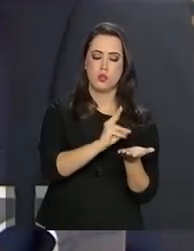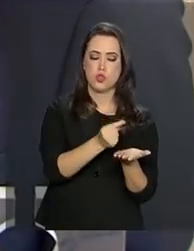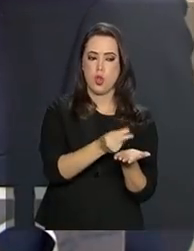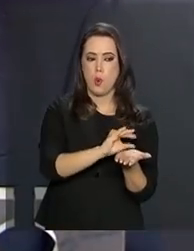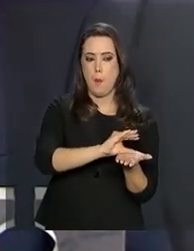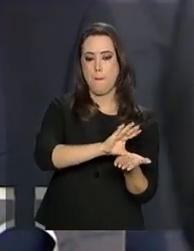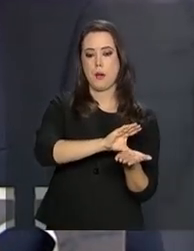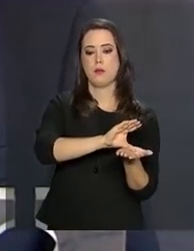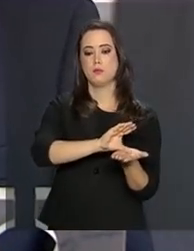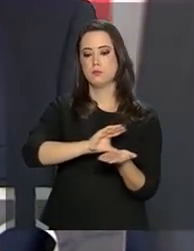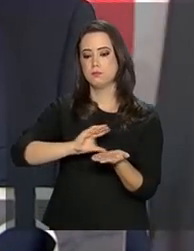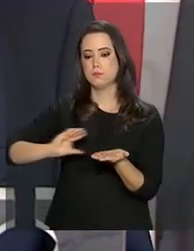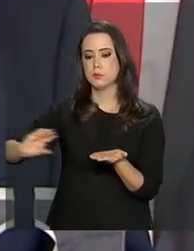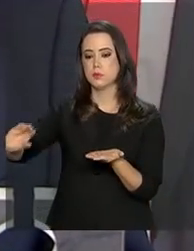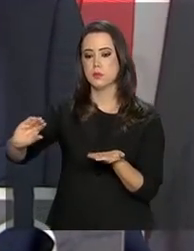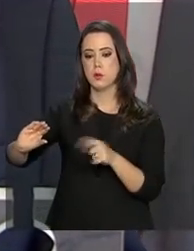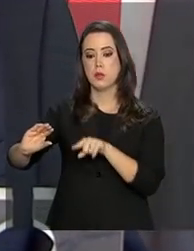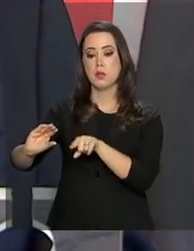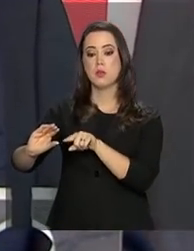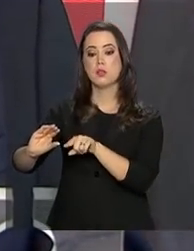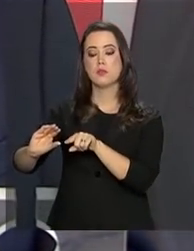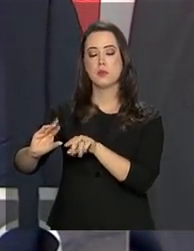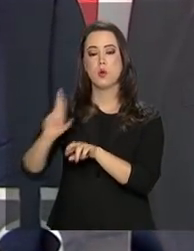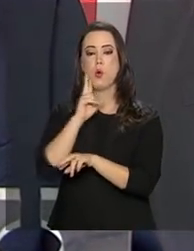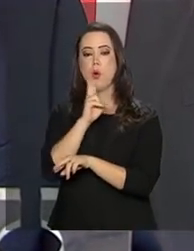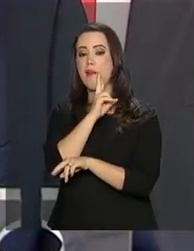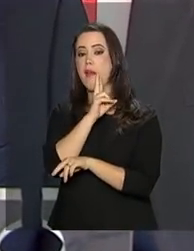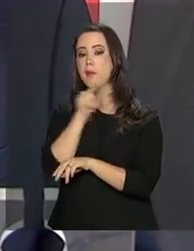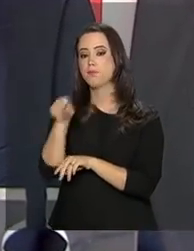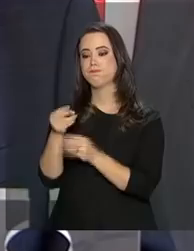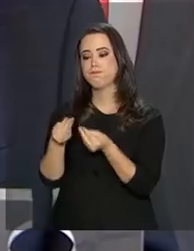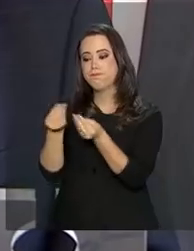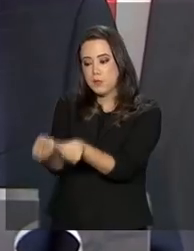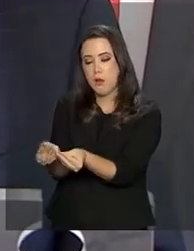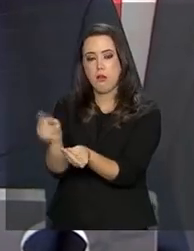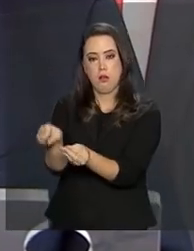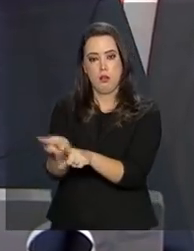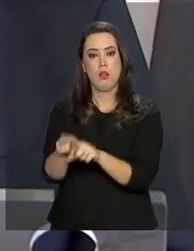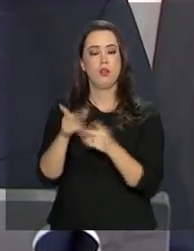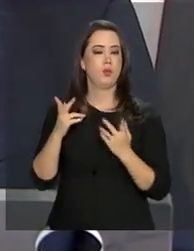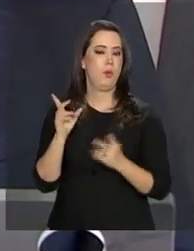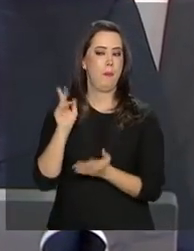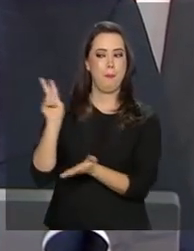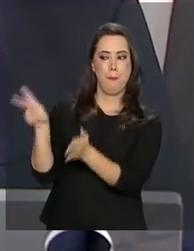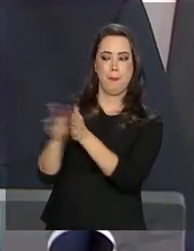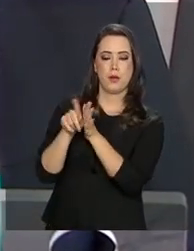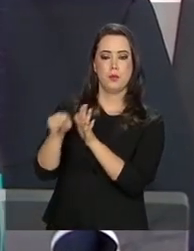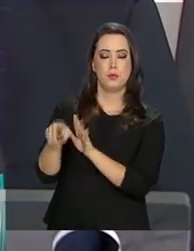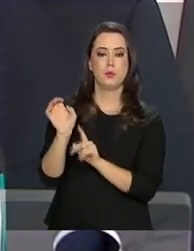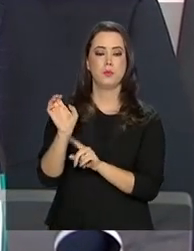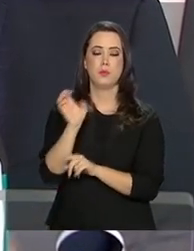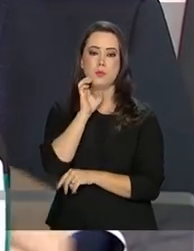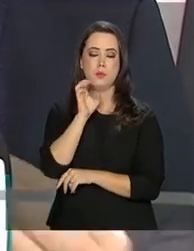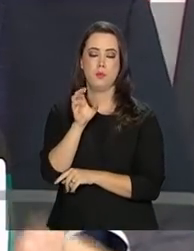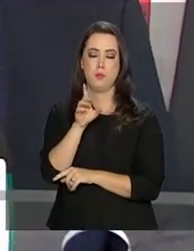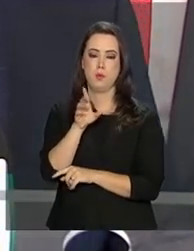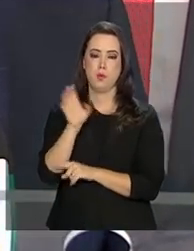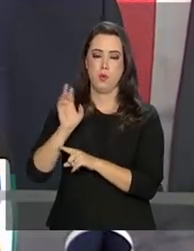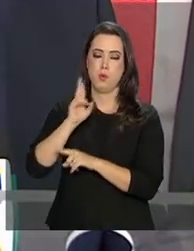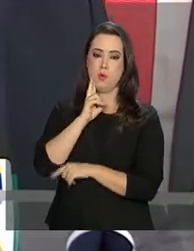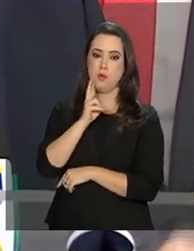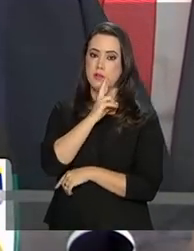que já está fechado e que o dinheiro não é um repasse ao estado já que está sob intervenção federal